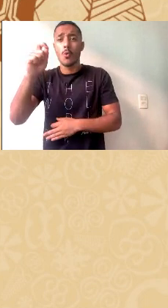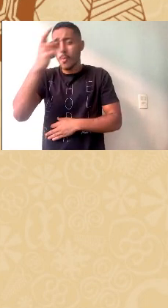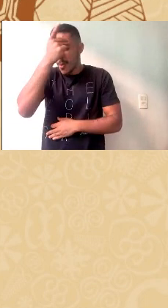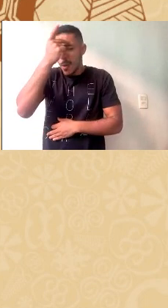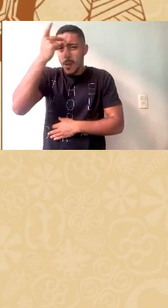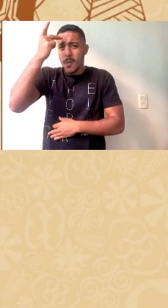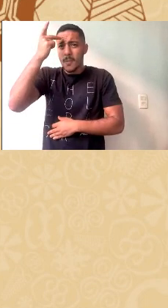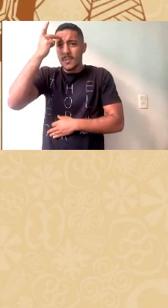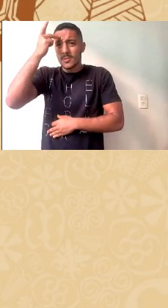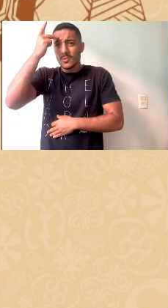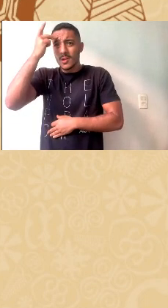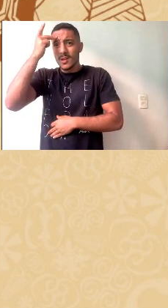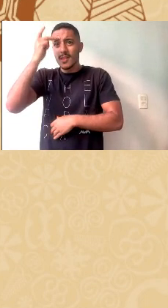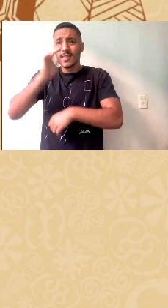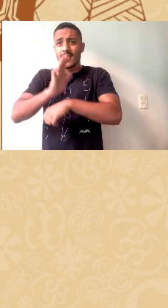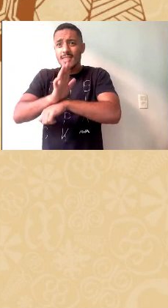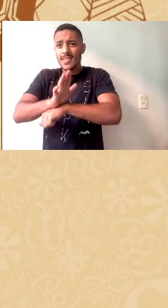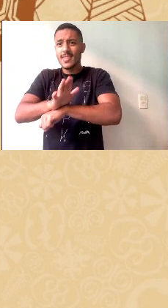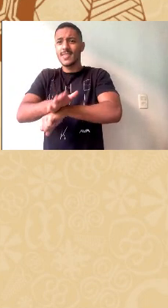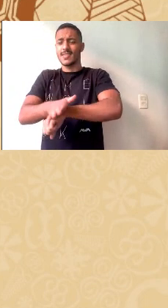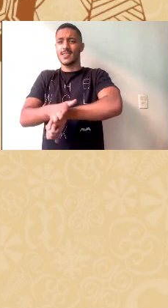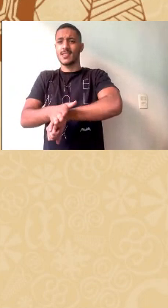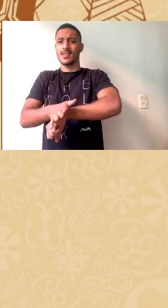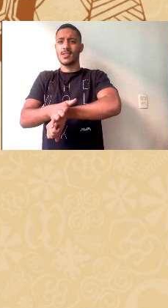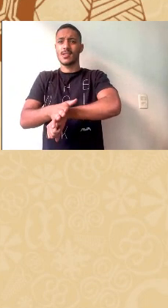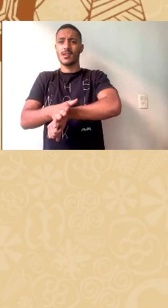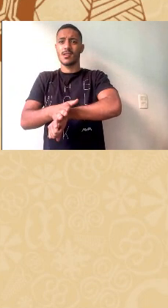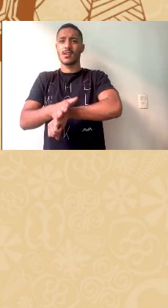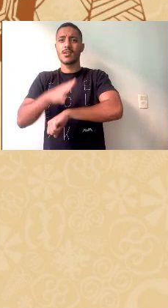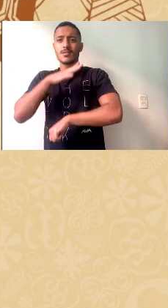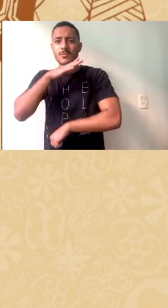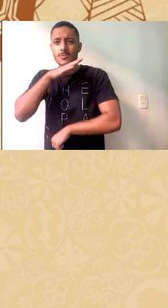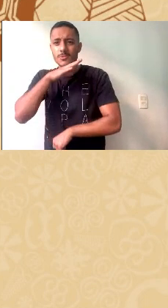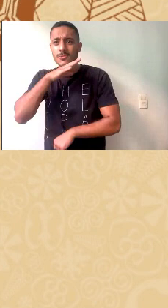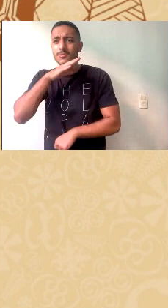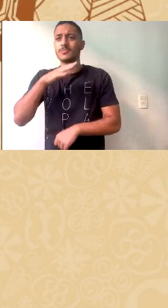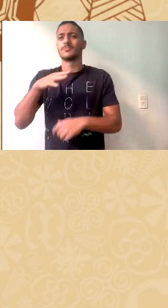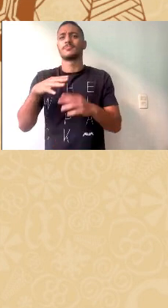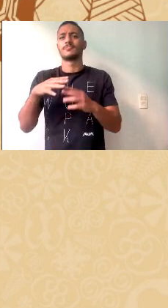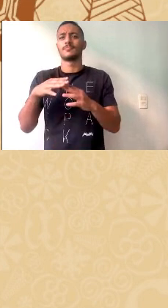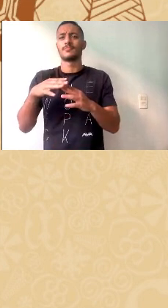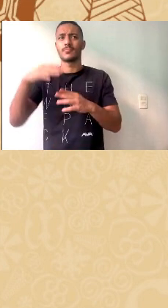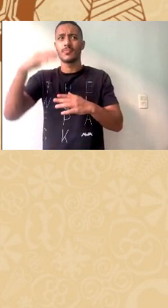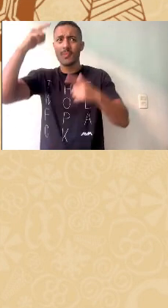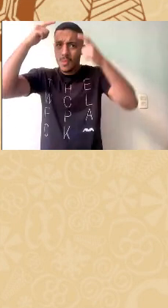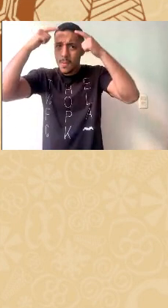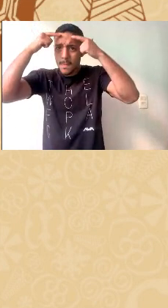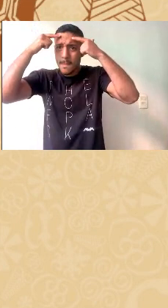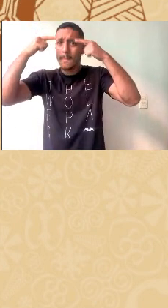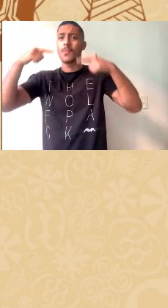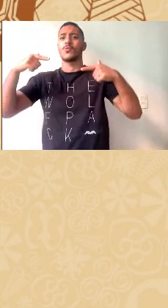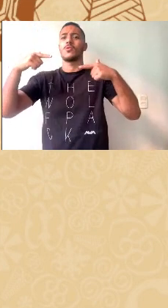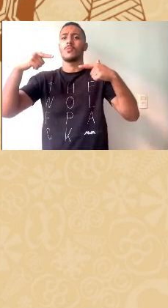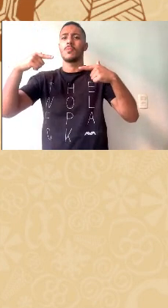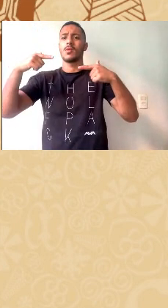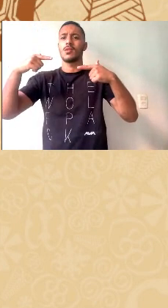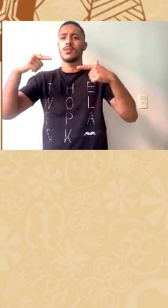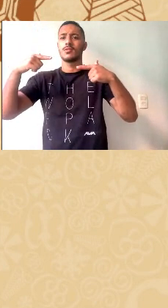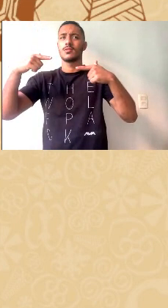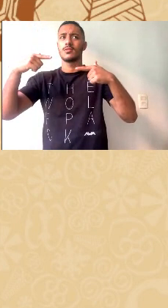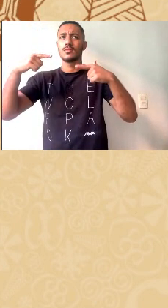negra. Intelectualmente, né, moralmente, né, então, a gente pensa lá, Nina Rodrigues, né, quando